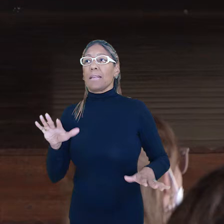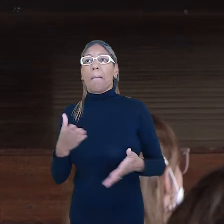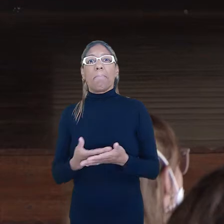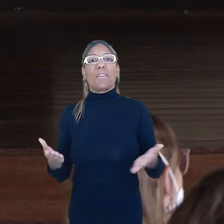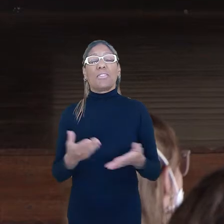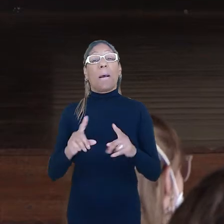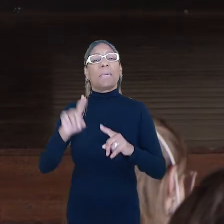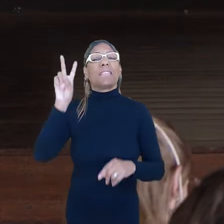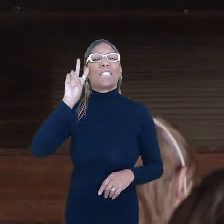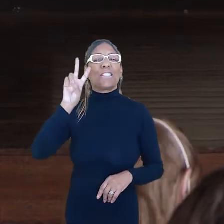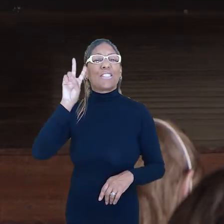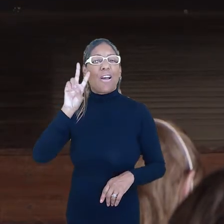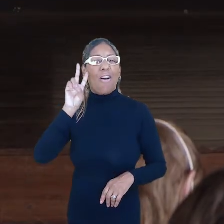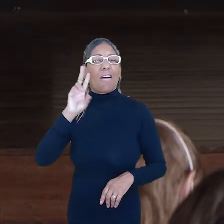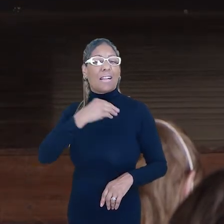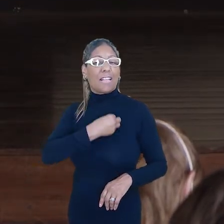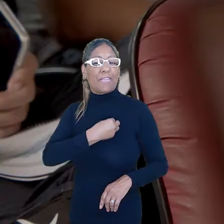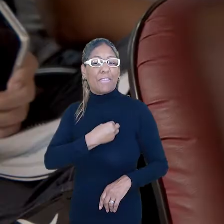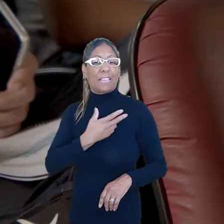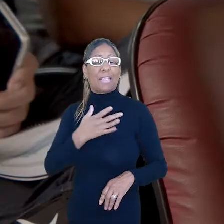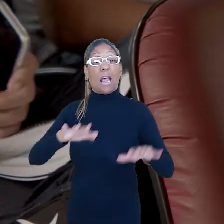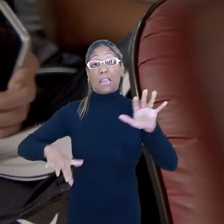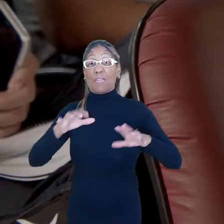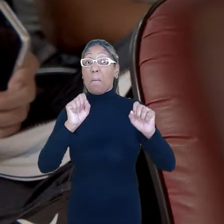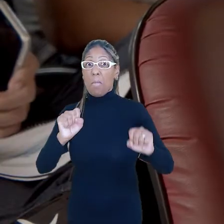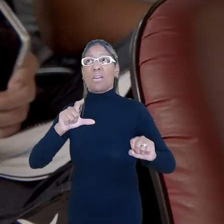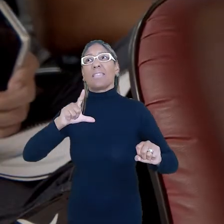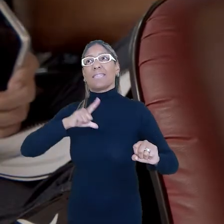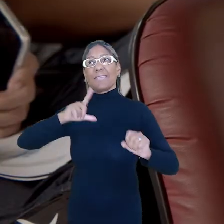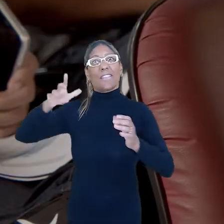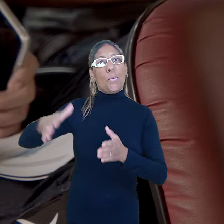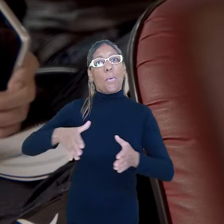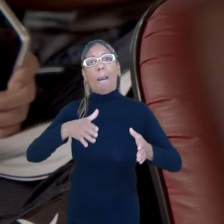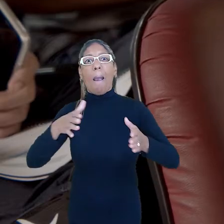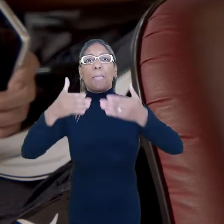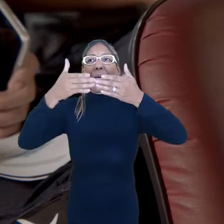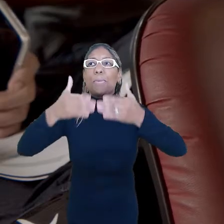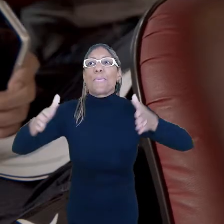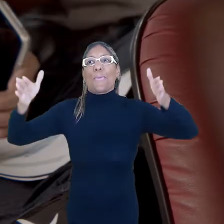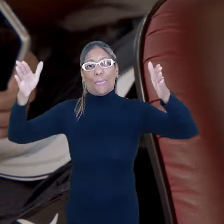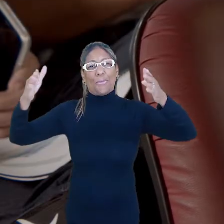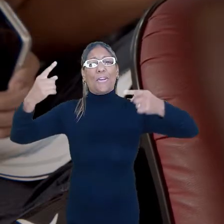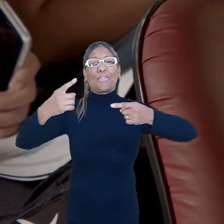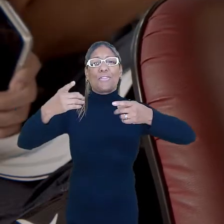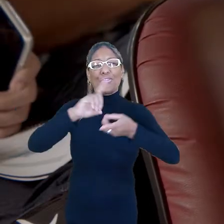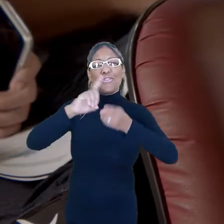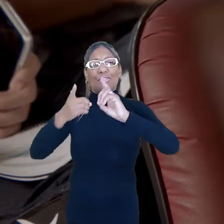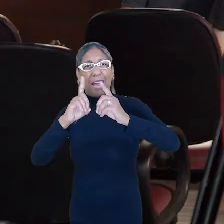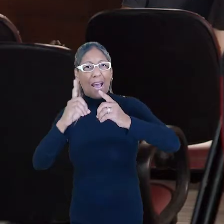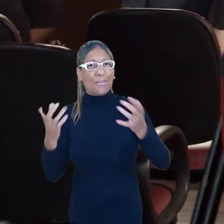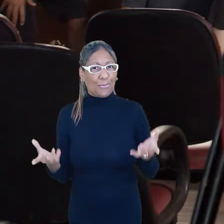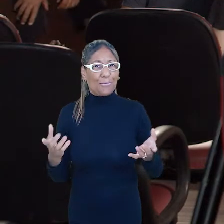educativa, trazendo a história caipira, das lendas. Eu acho que talvez possa ser uma chave que possa abrir caminhos e